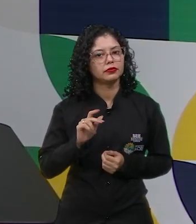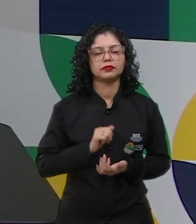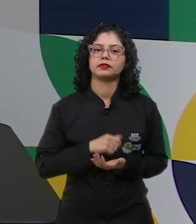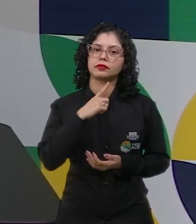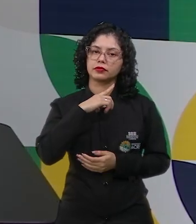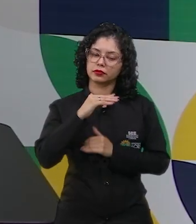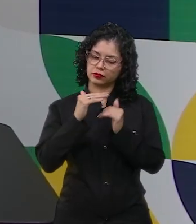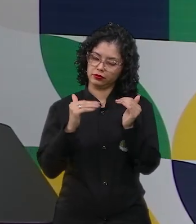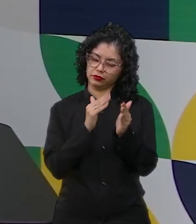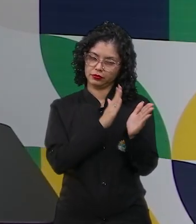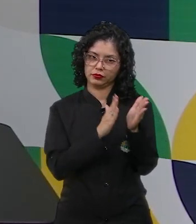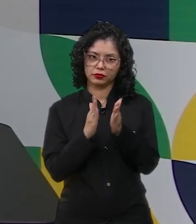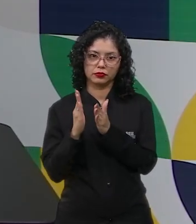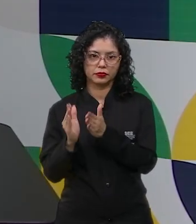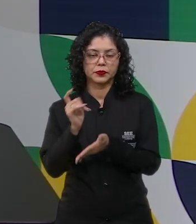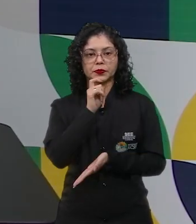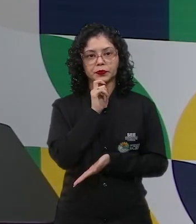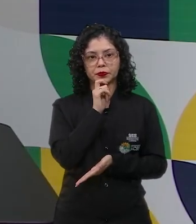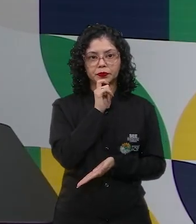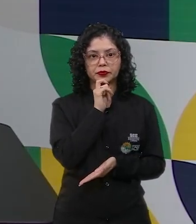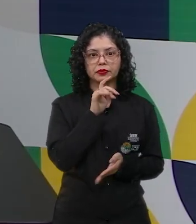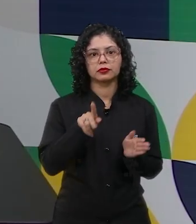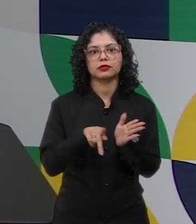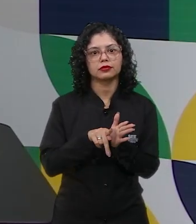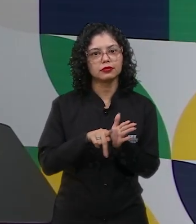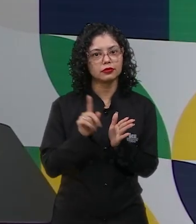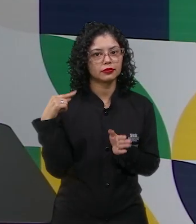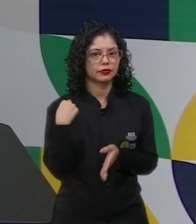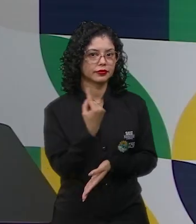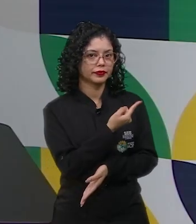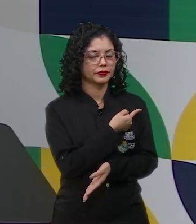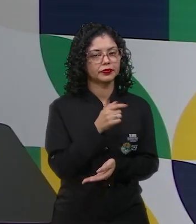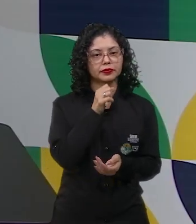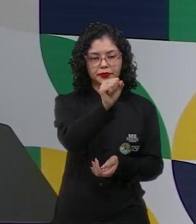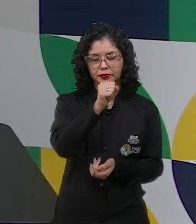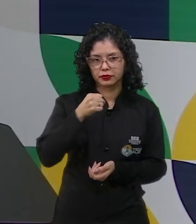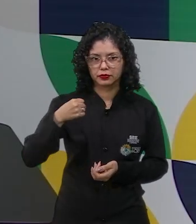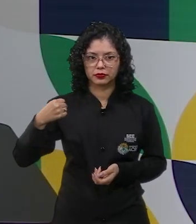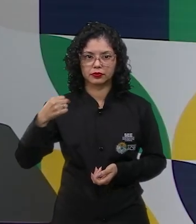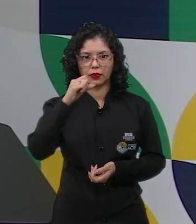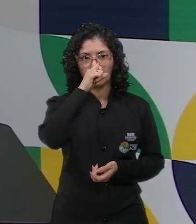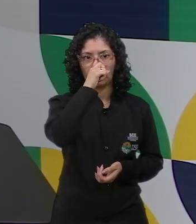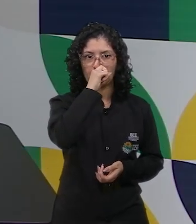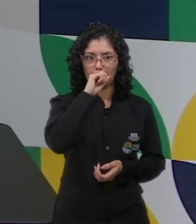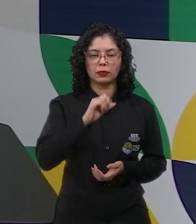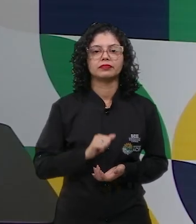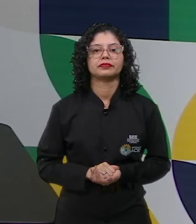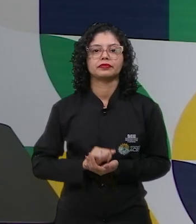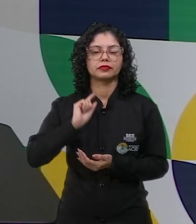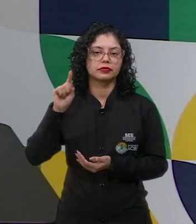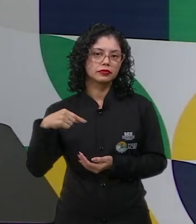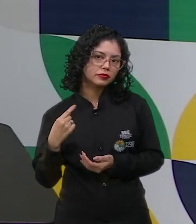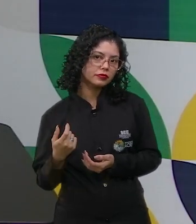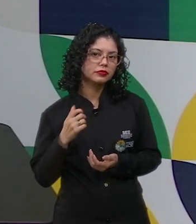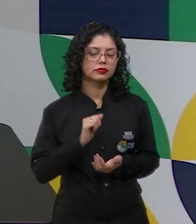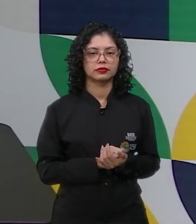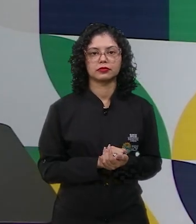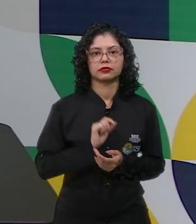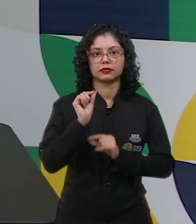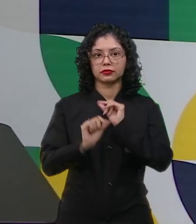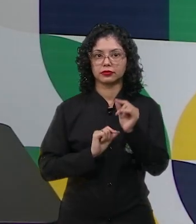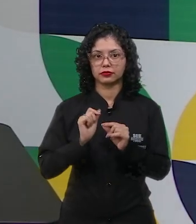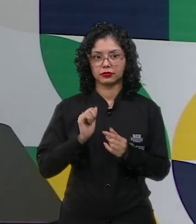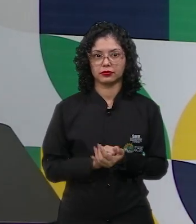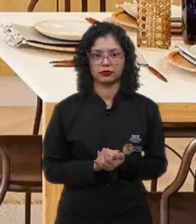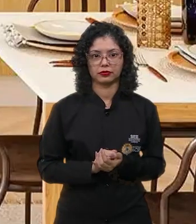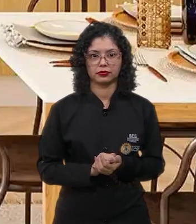toda essa questão do refrigeramento ali das nossas geladeiras. Então, o nosso próximo eletrodoméstico, gente, é